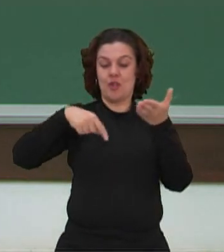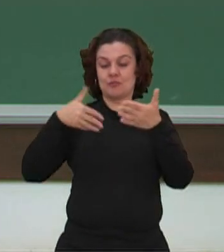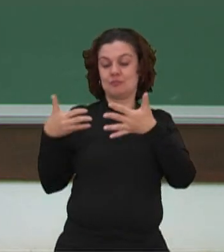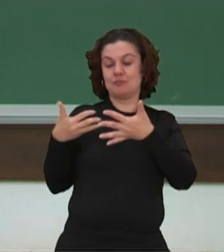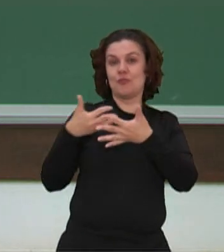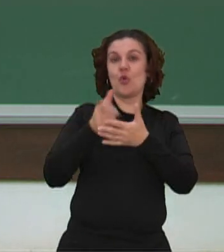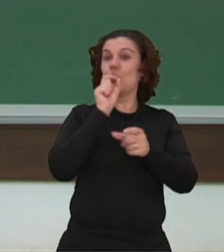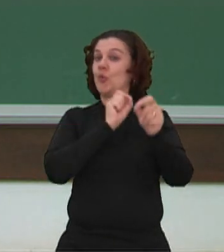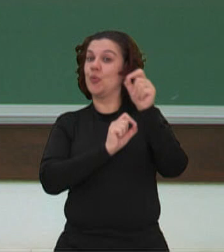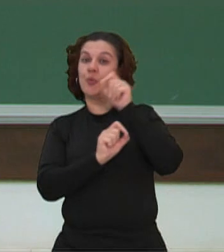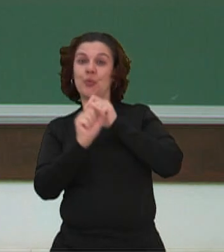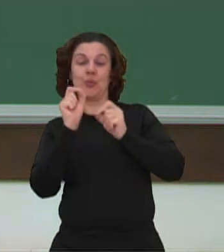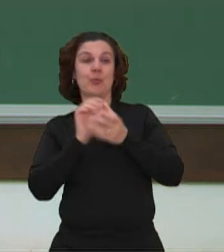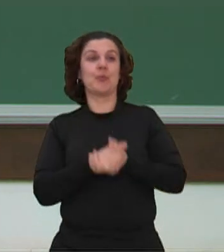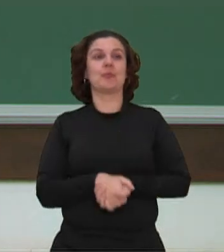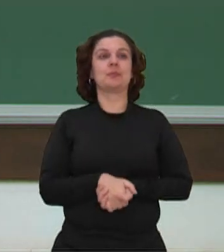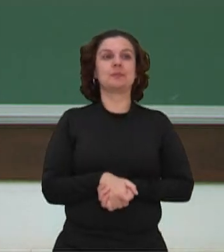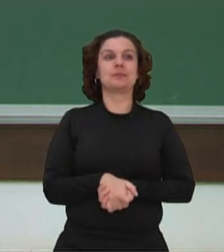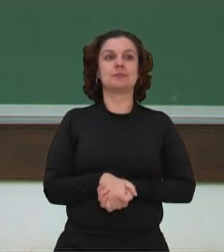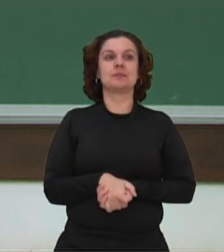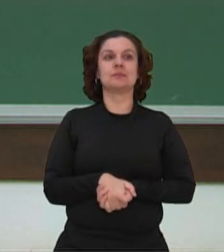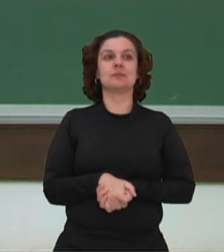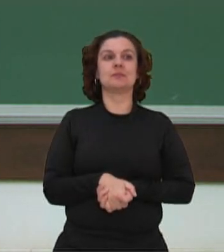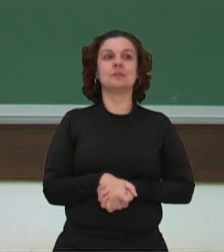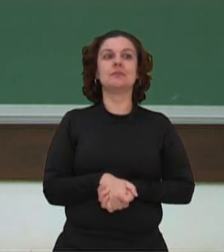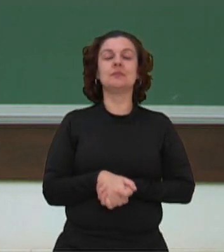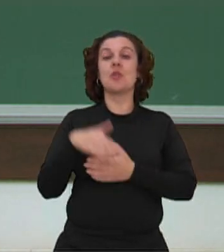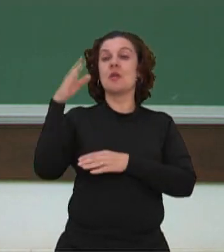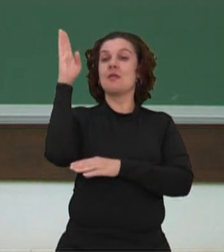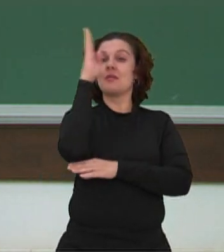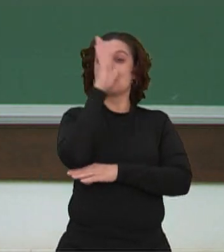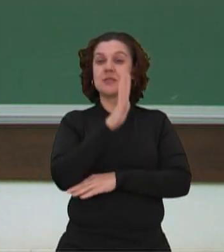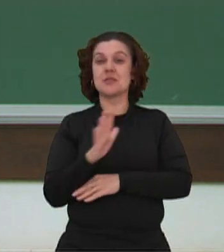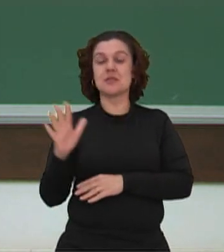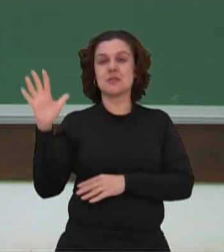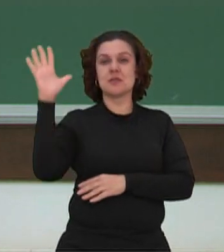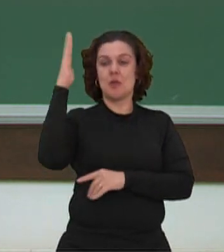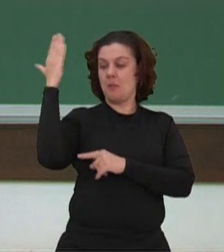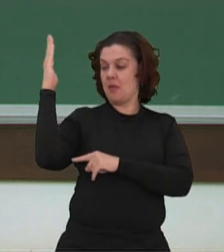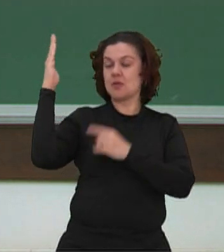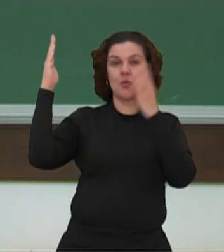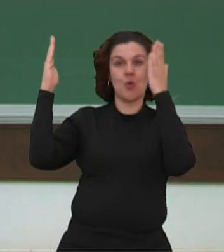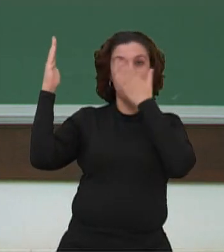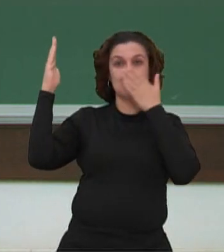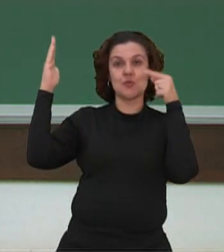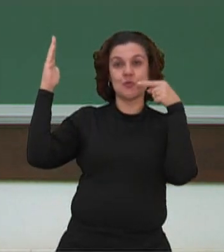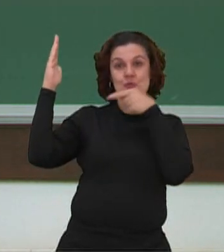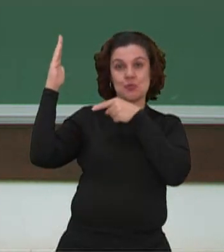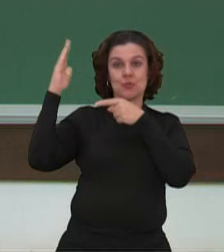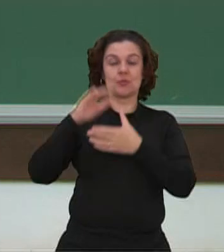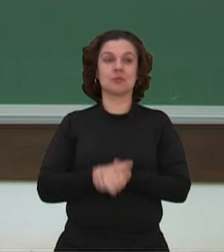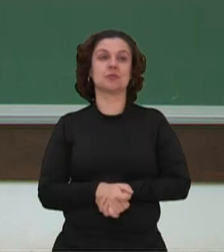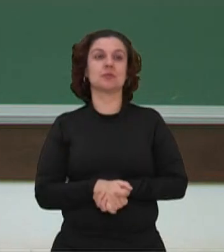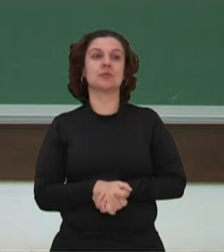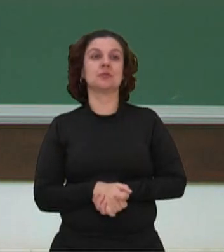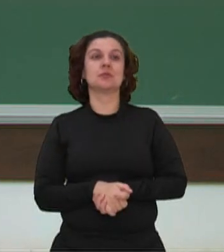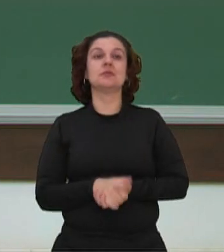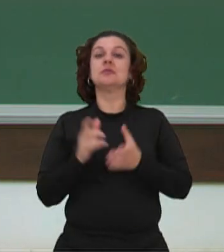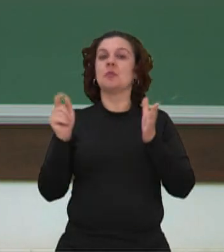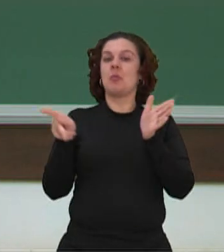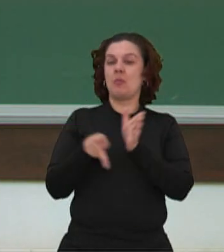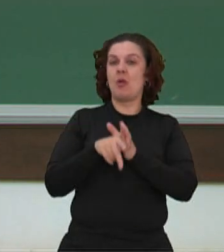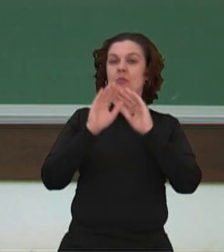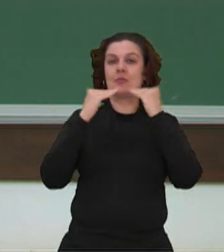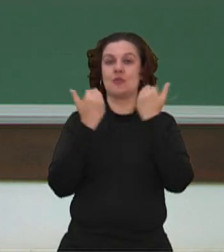nós revisamos esse Brasil açucareiro, esse Brasil de produção